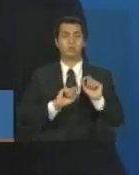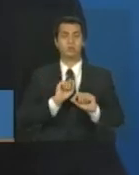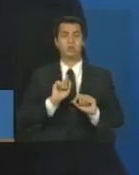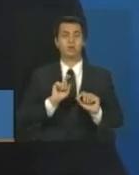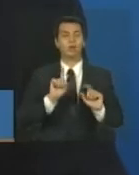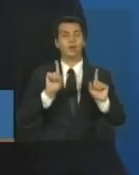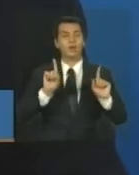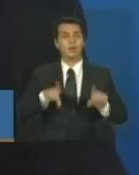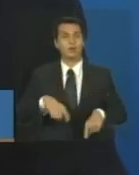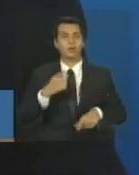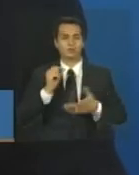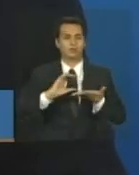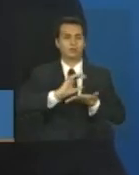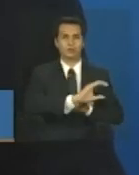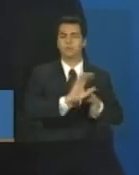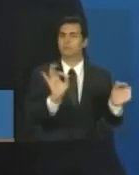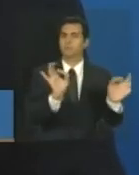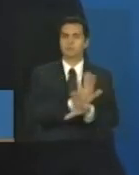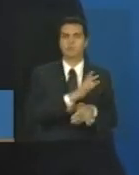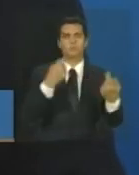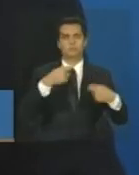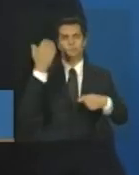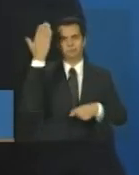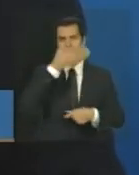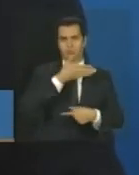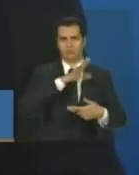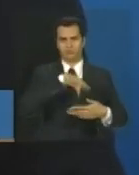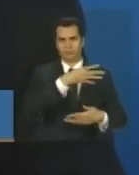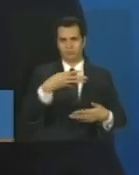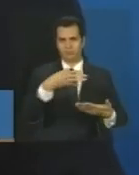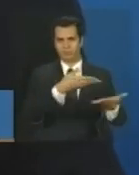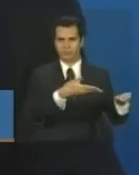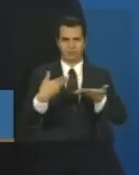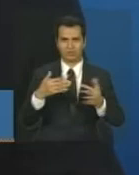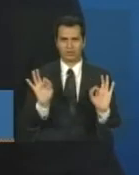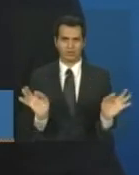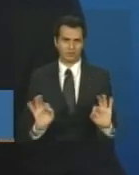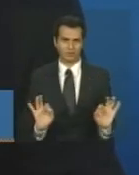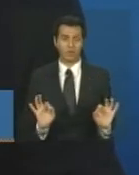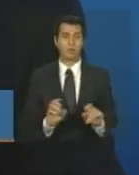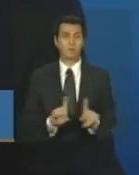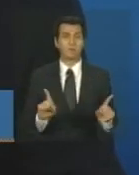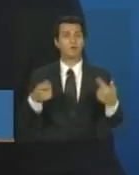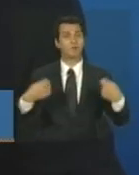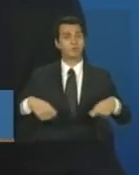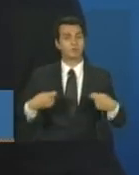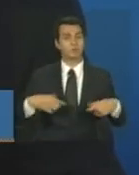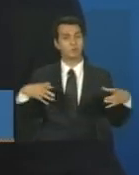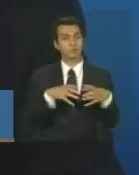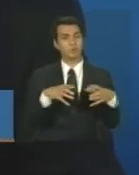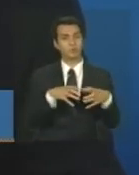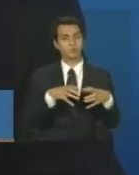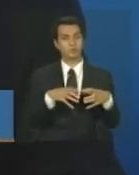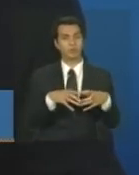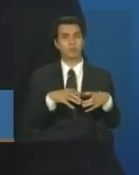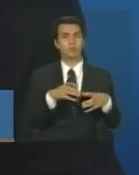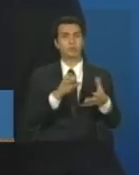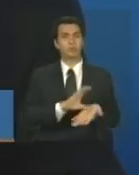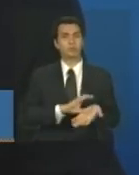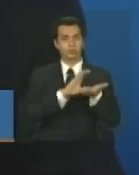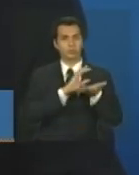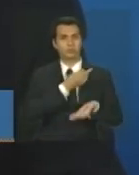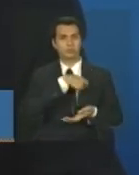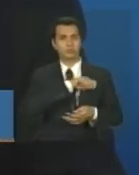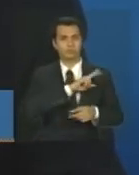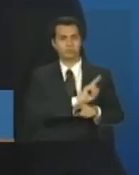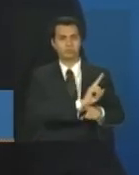ela ela deve ser acompanhada pelas instâncias de controle social do programa lá na